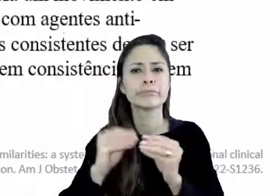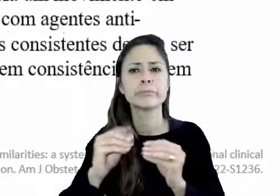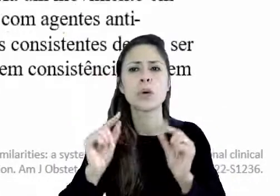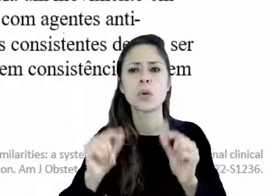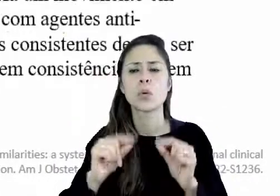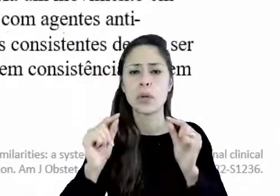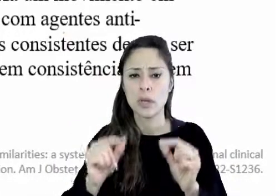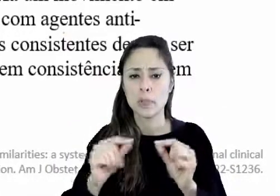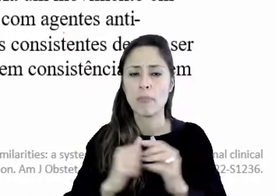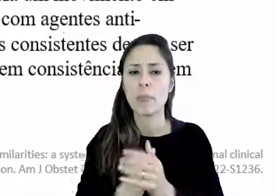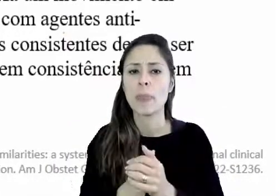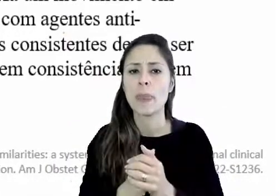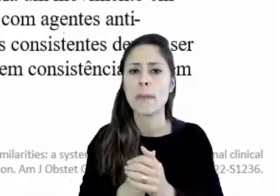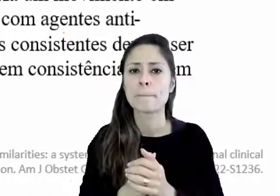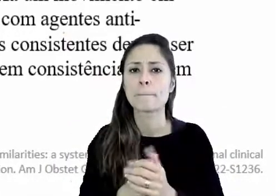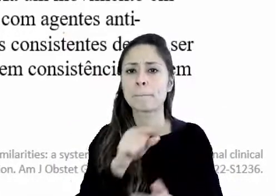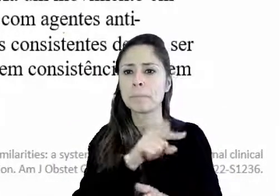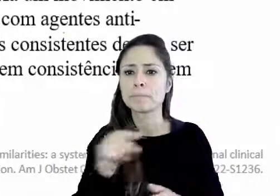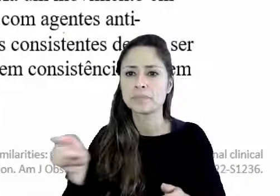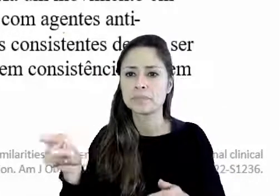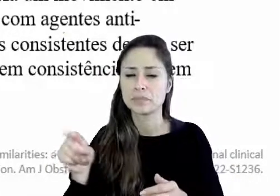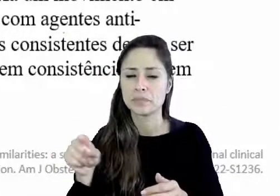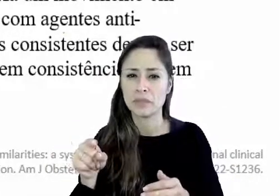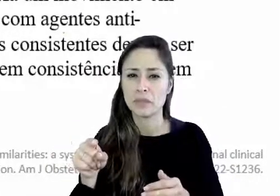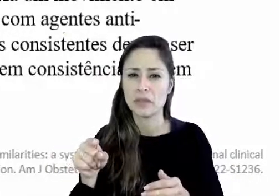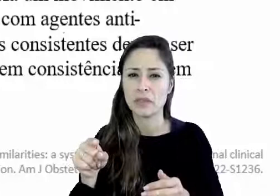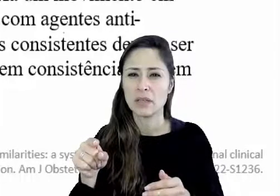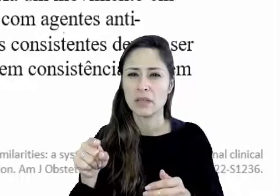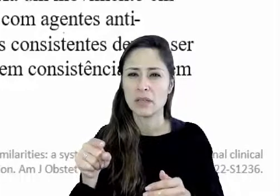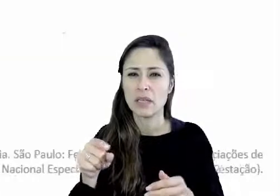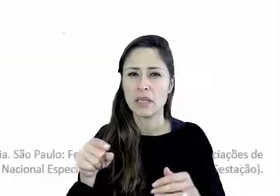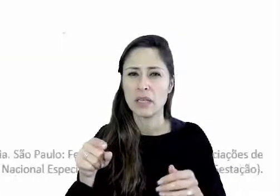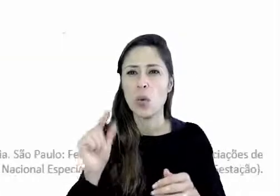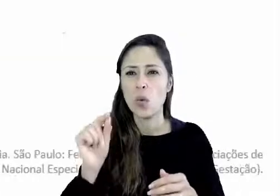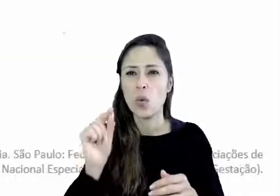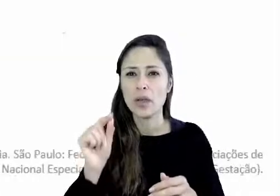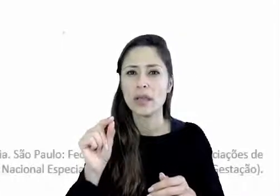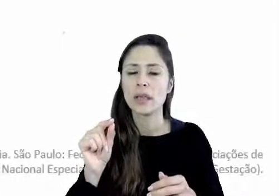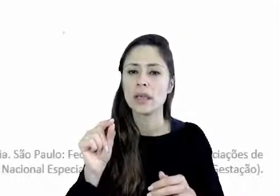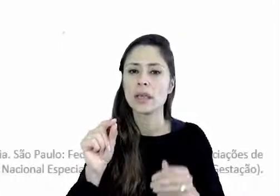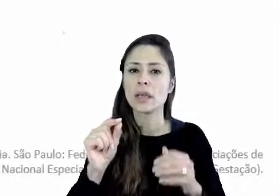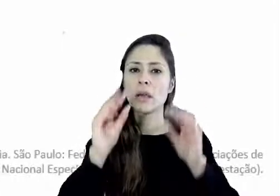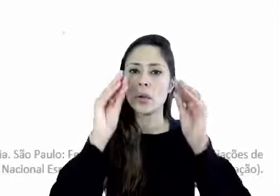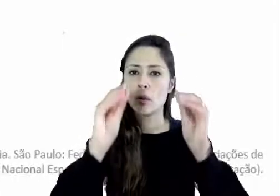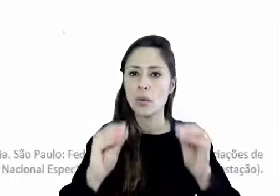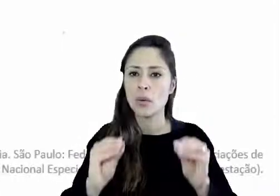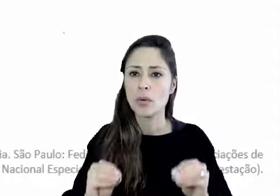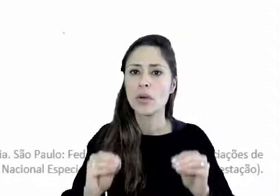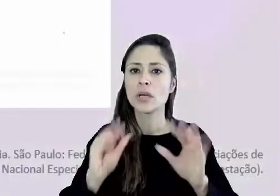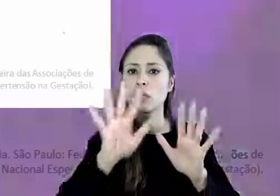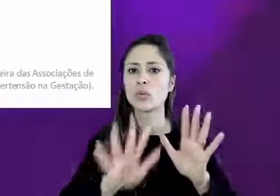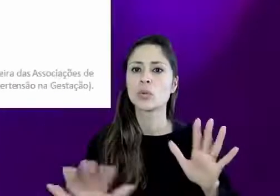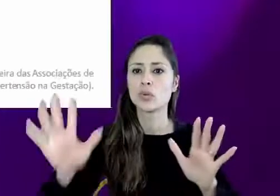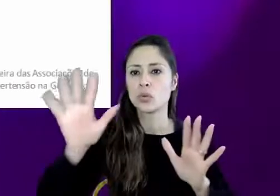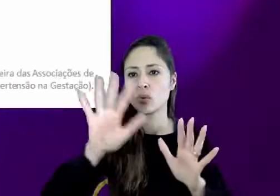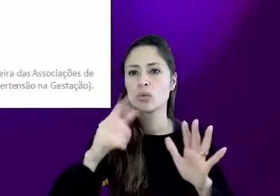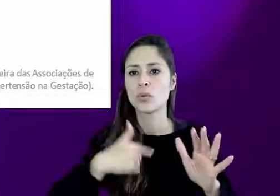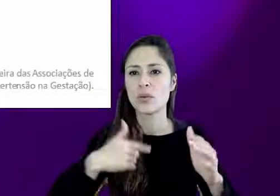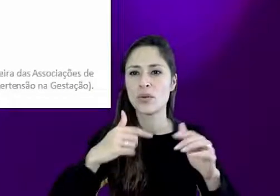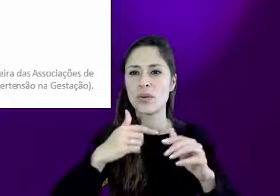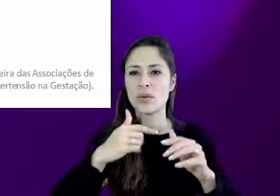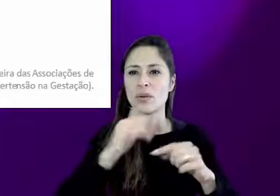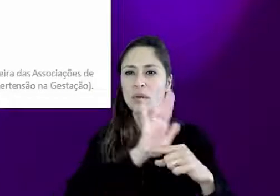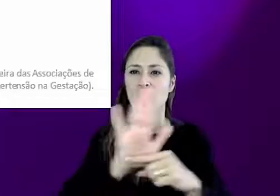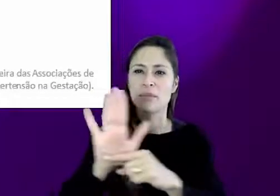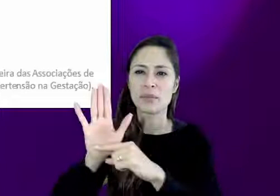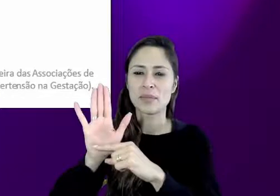direções, eles basicamente vão estar aqui presentes no plano geral da minha apresentação, a qual eu proponho.